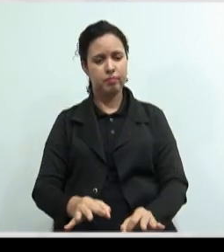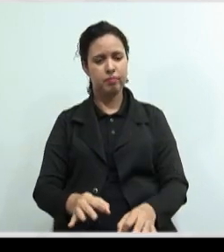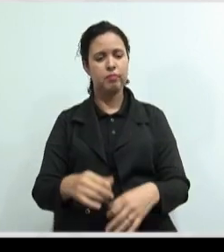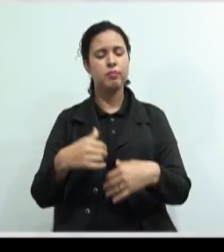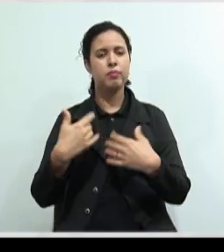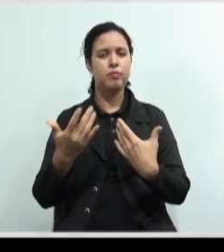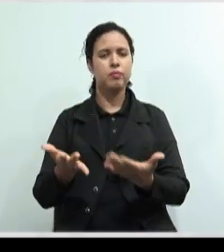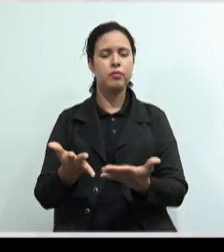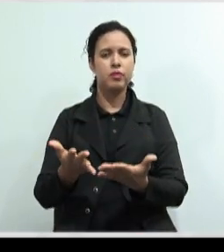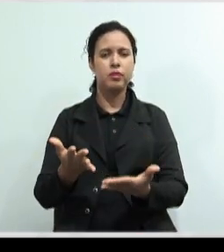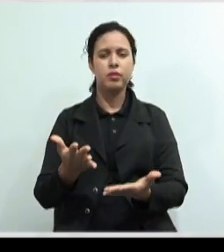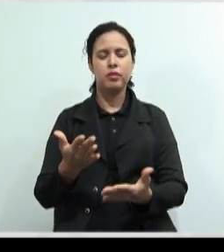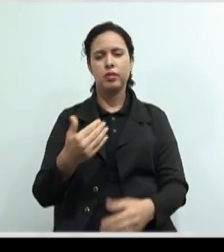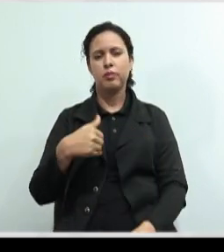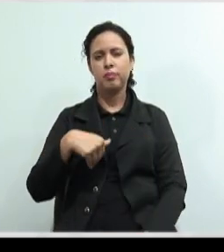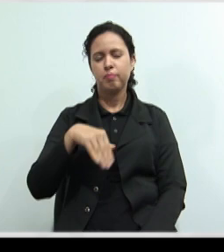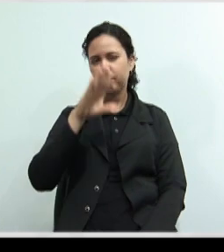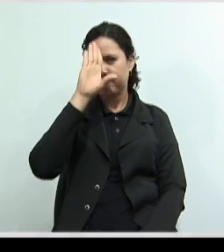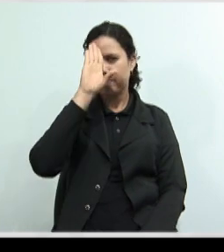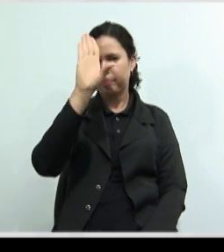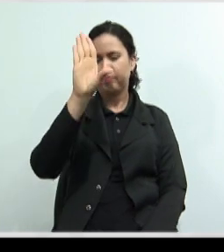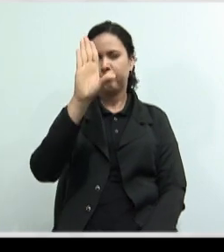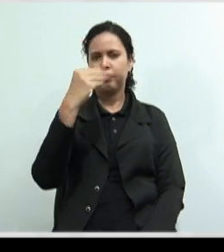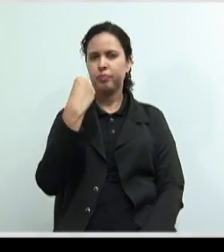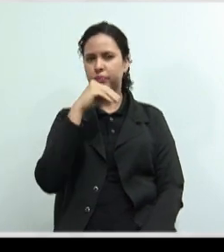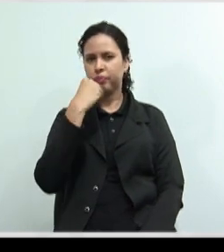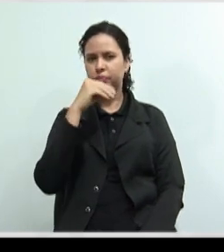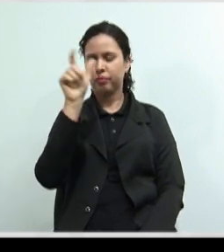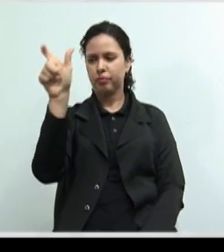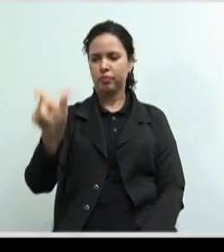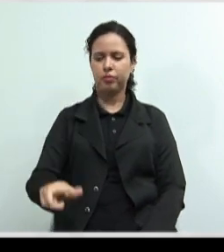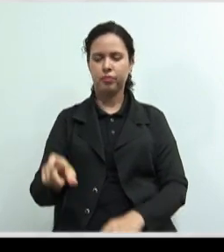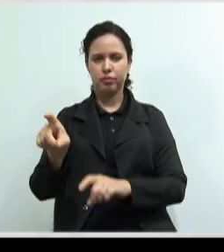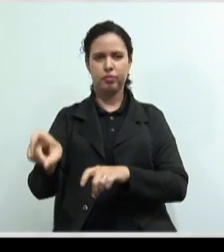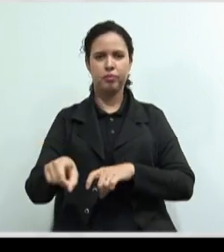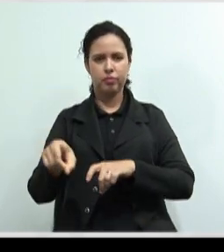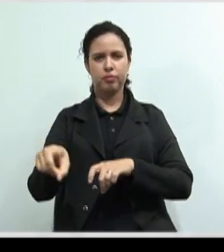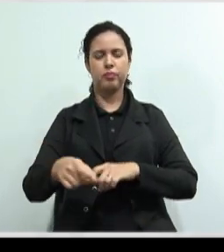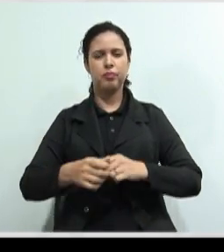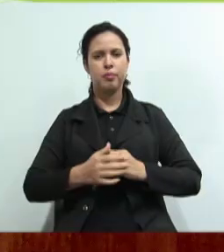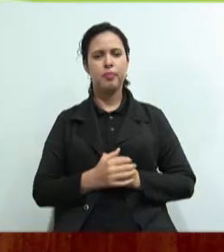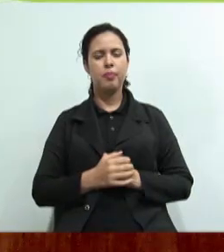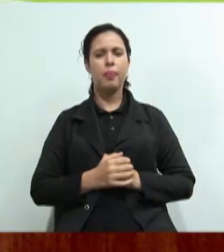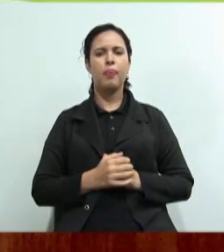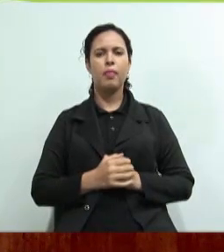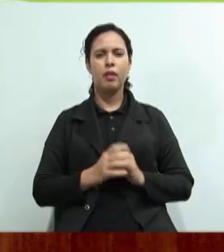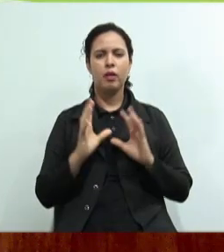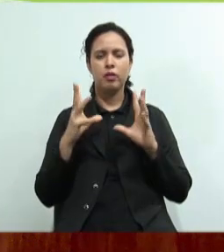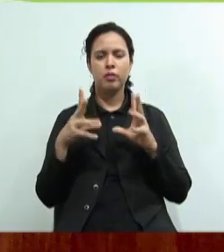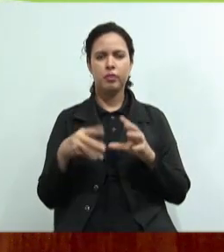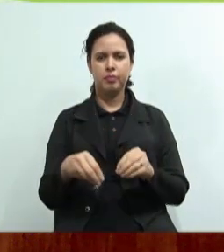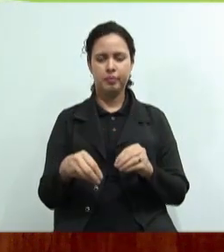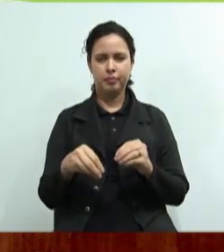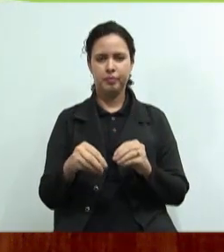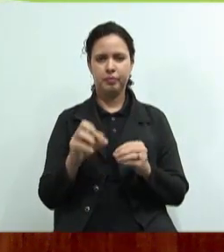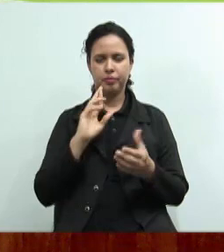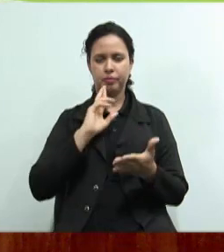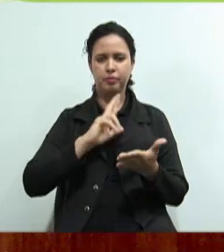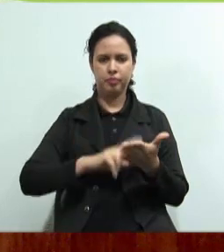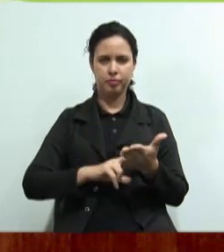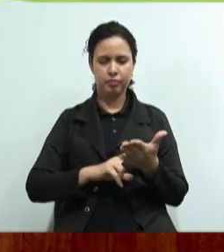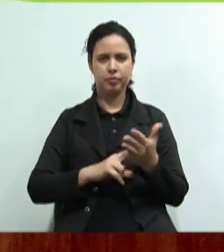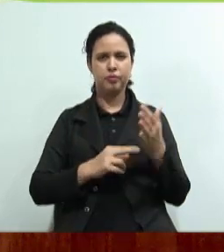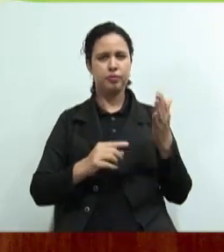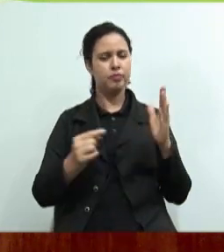o produtor nesse tipo de relação? Vejam, todas as respostas enviadas estão de